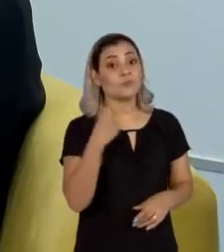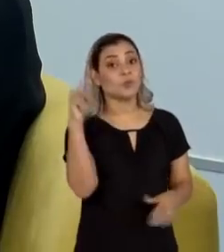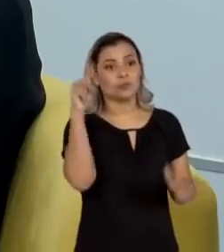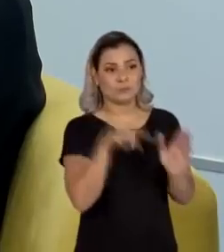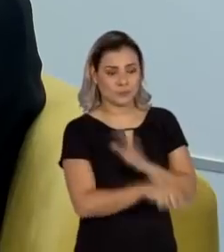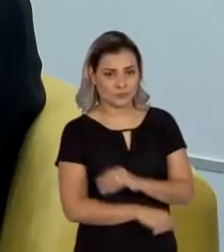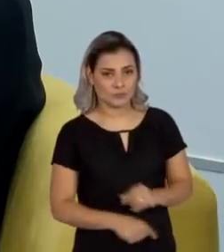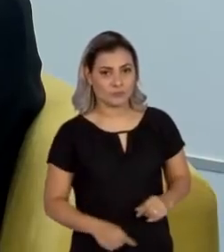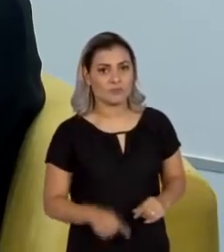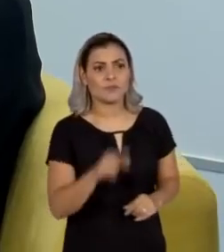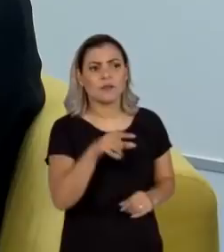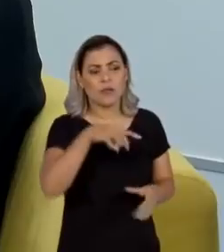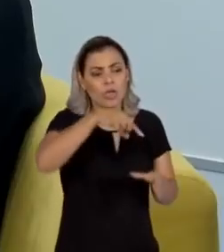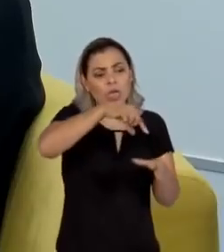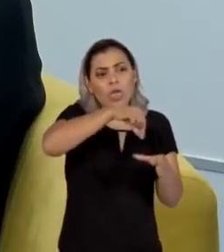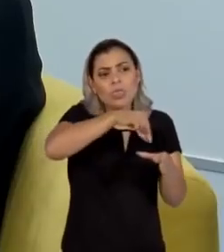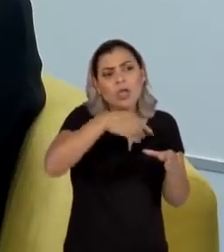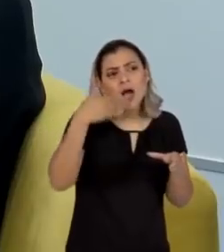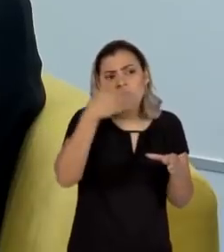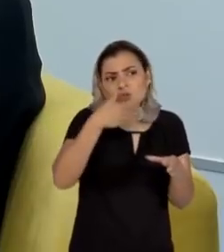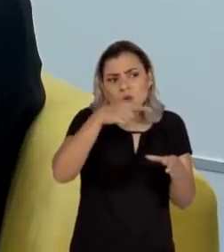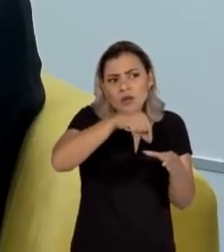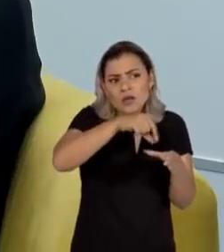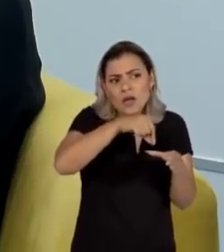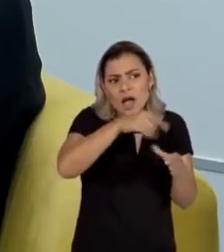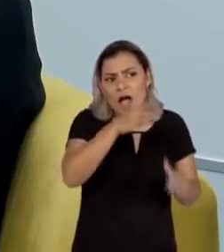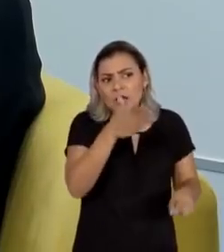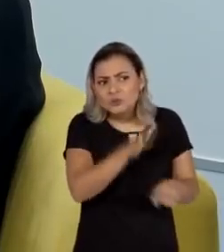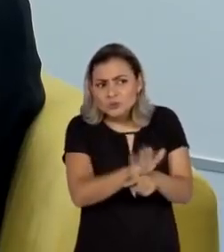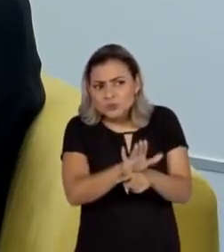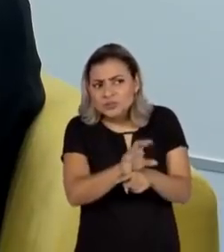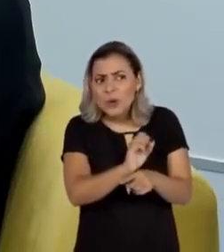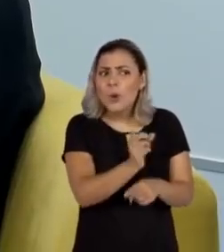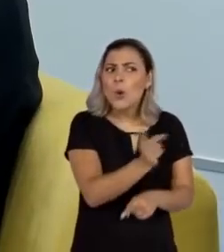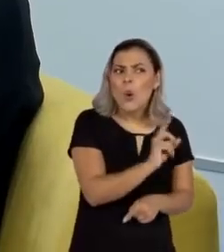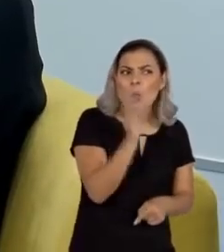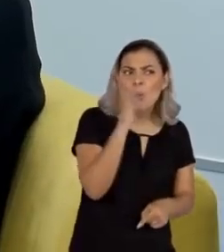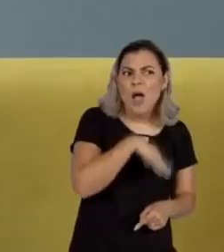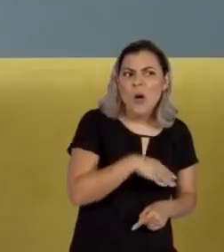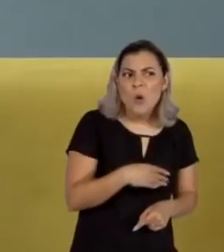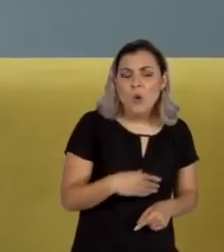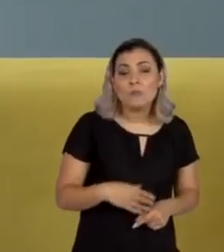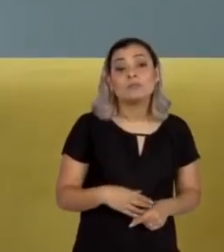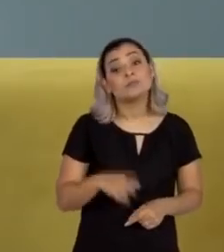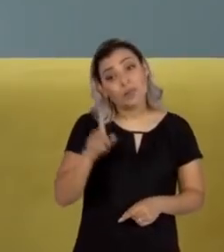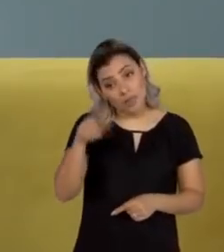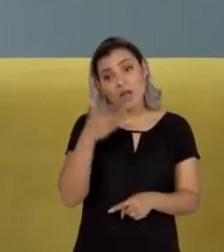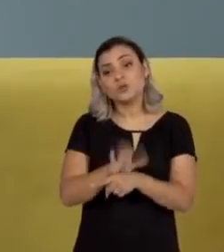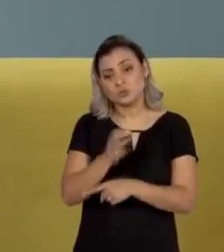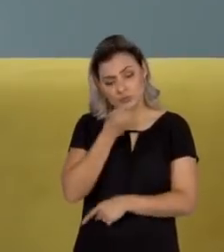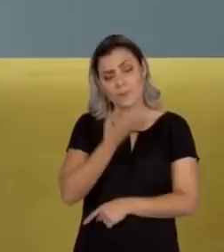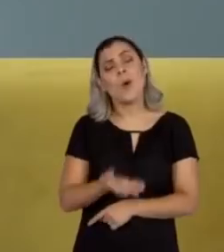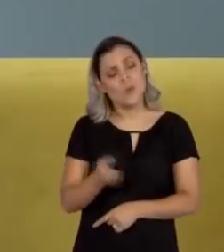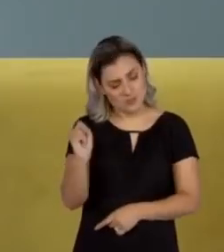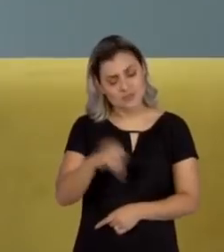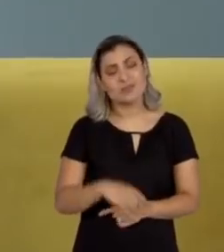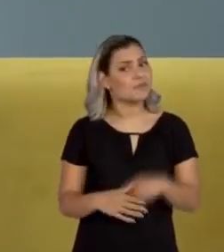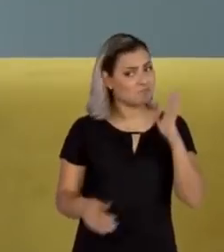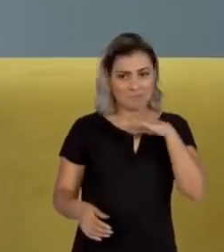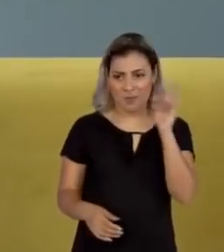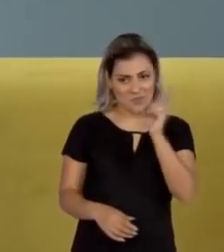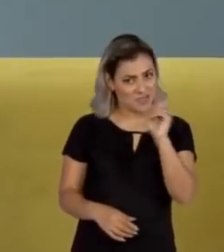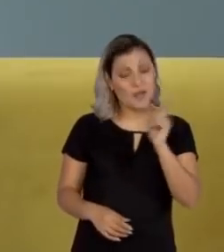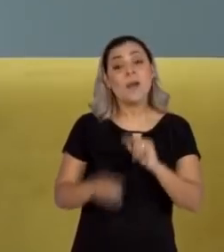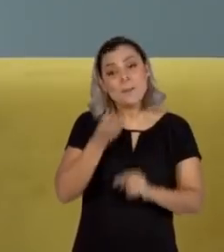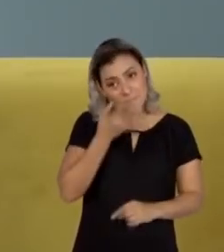doutora. O adoçante é um vilão ou é um auxiliar importante? É um auxiliar importante. Imagina quantas